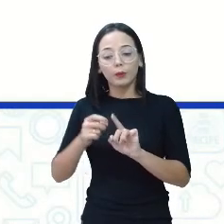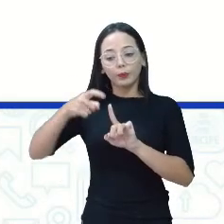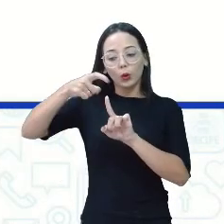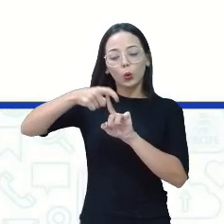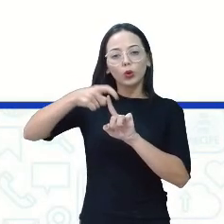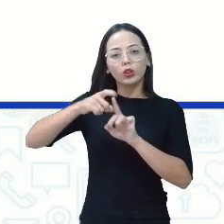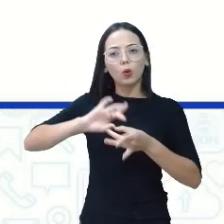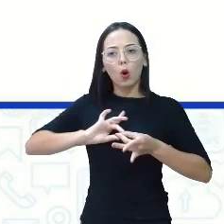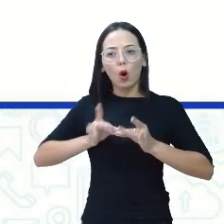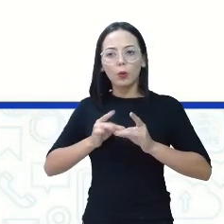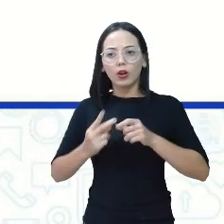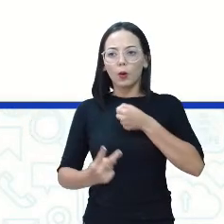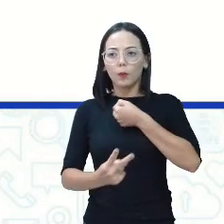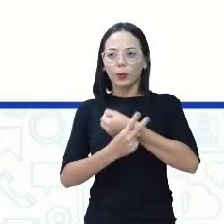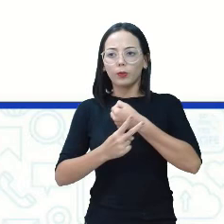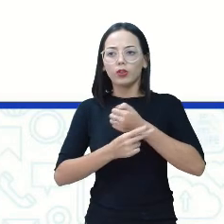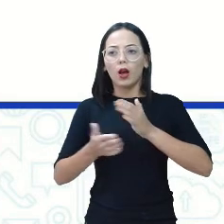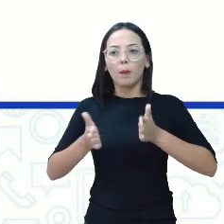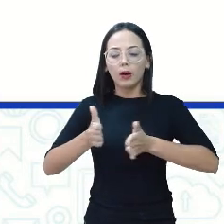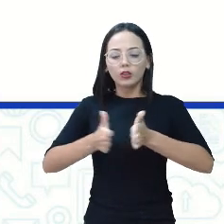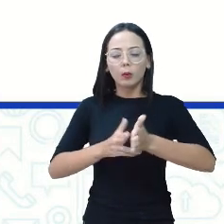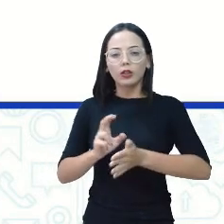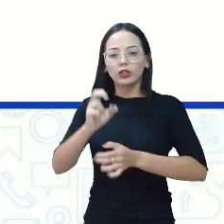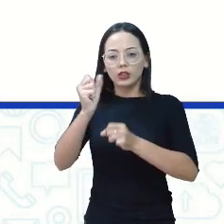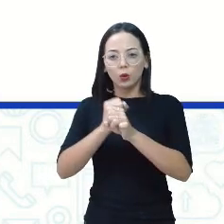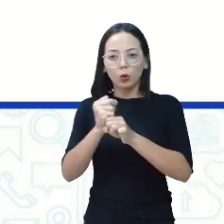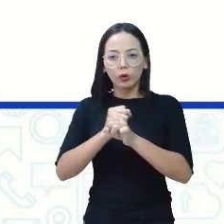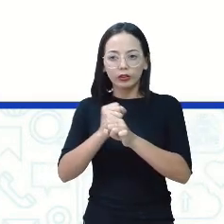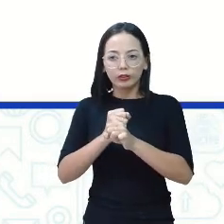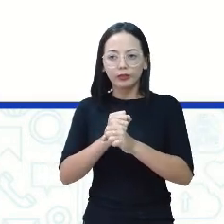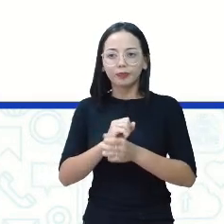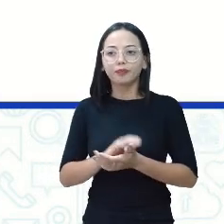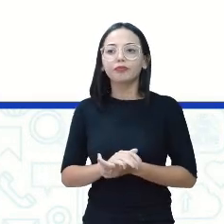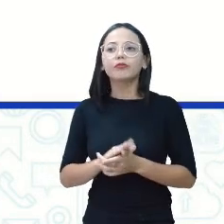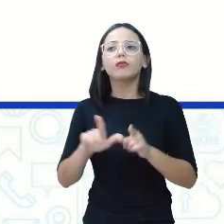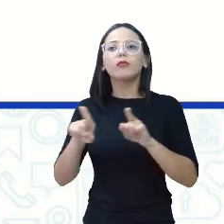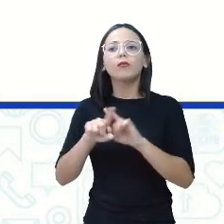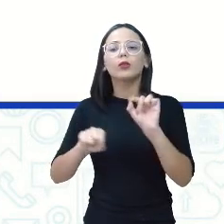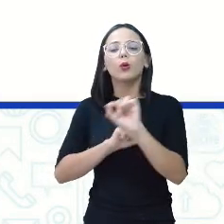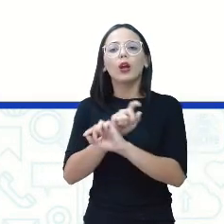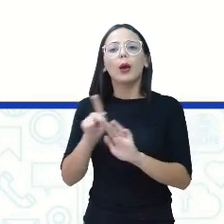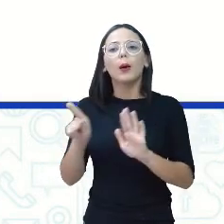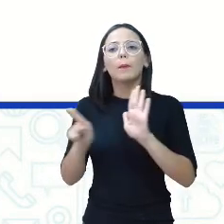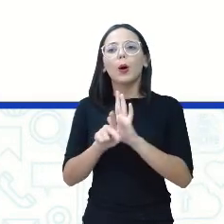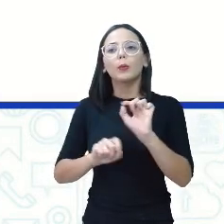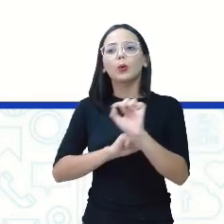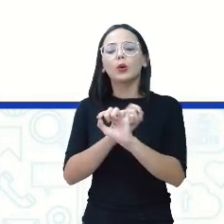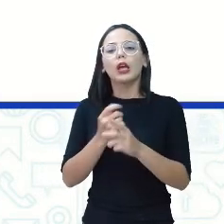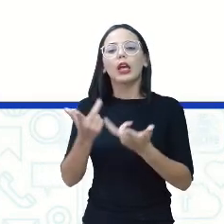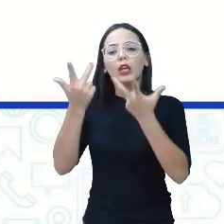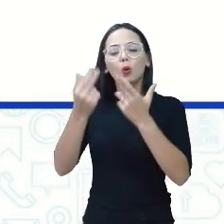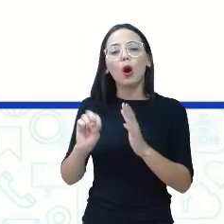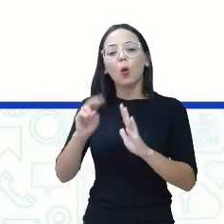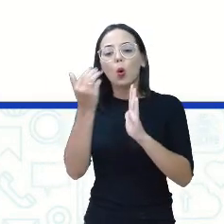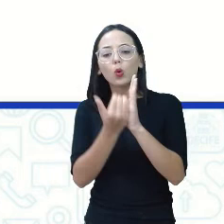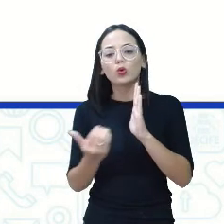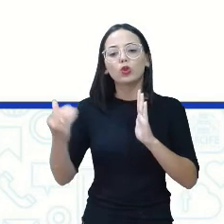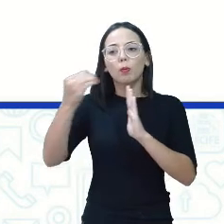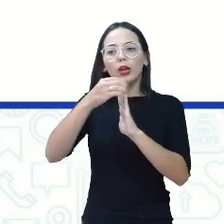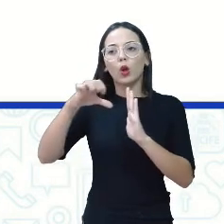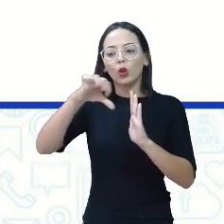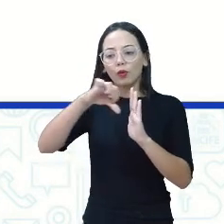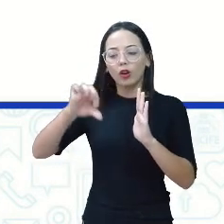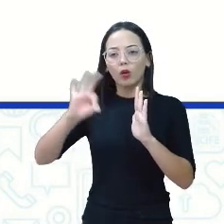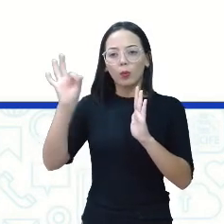uma proteção por um período de até 5 anos. O DIU apresenta uma eficácia igual ou superior